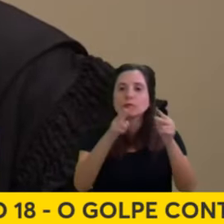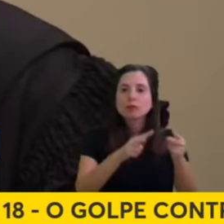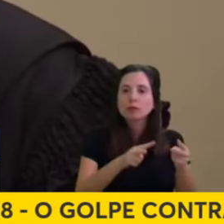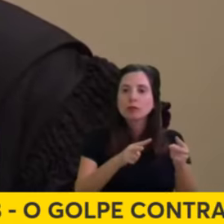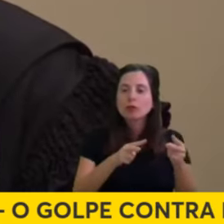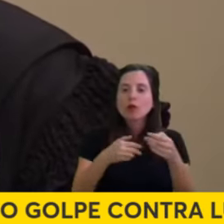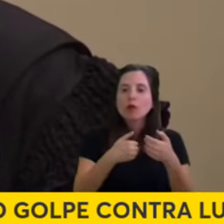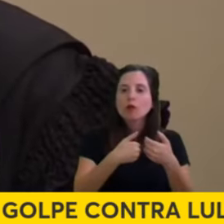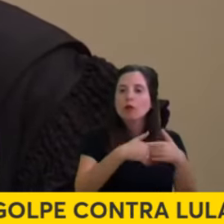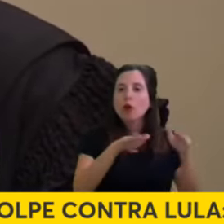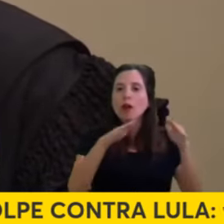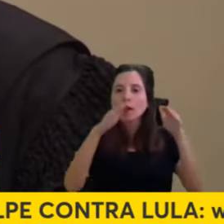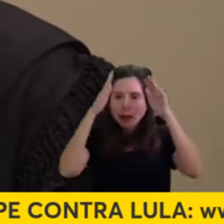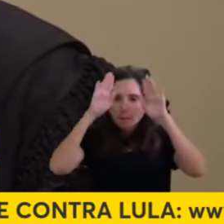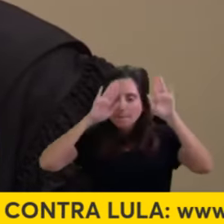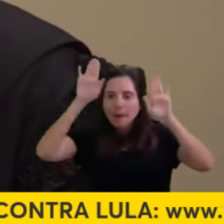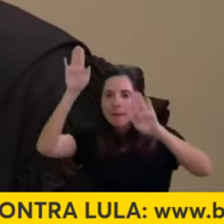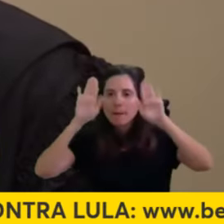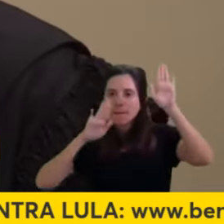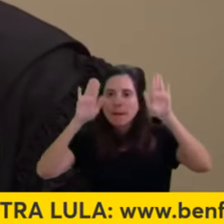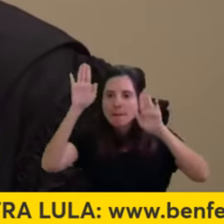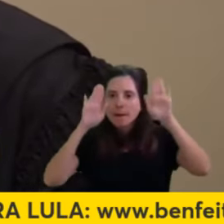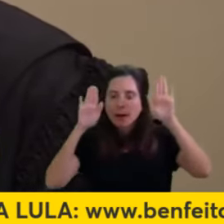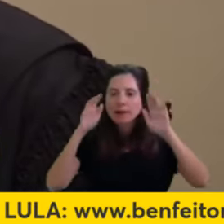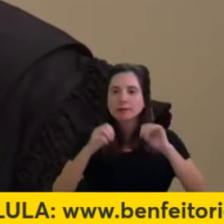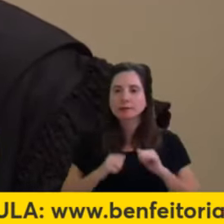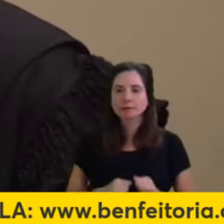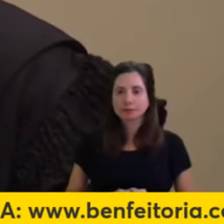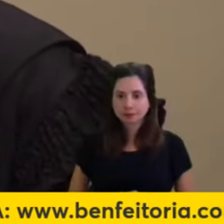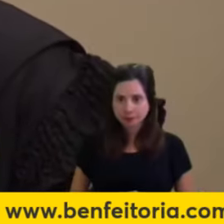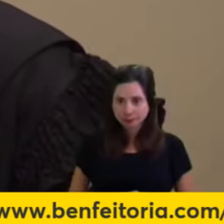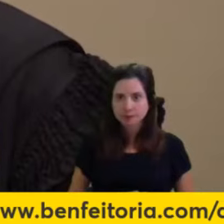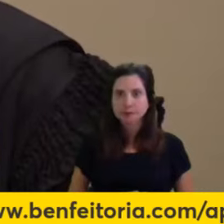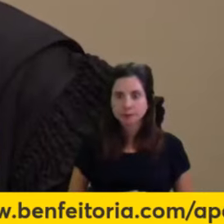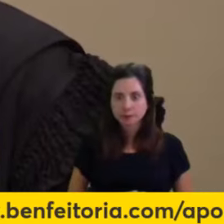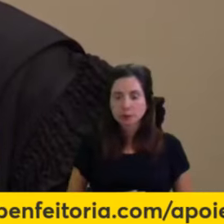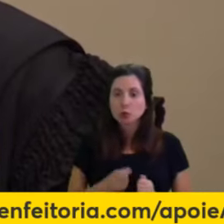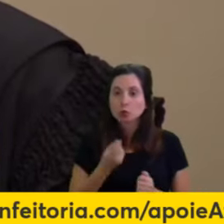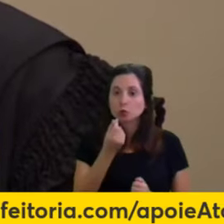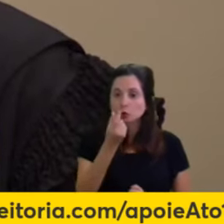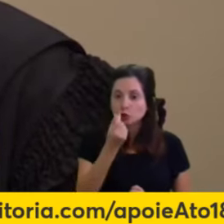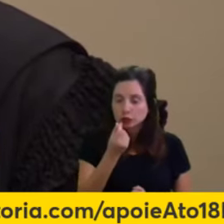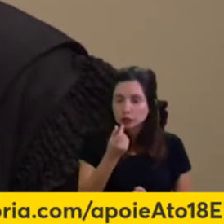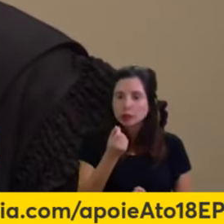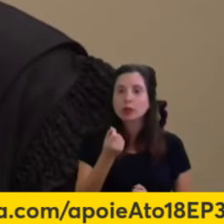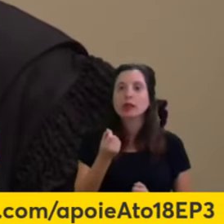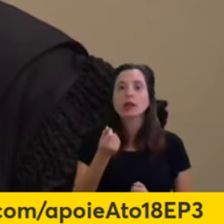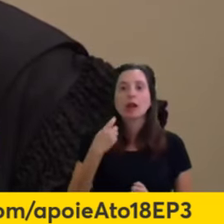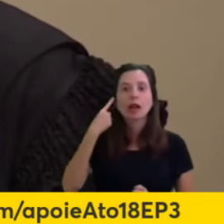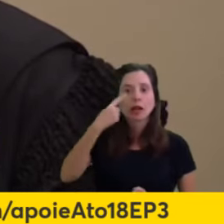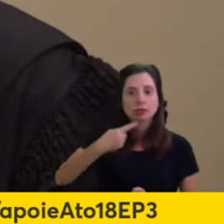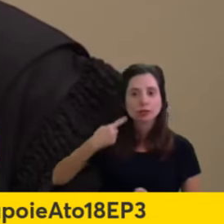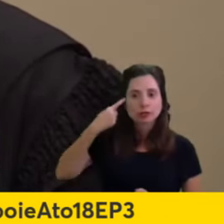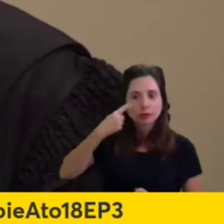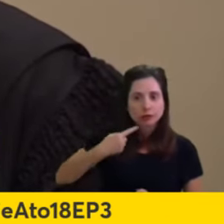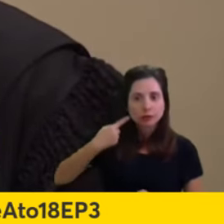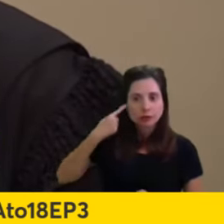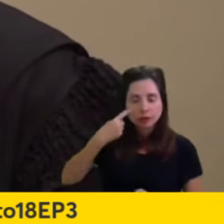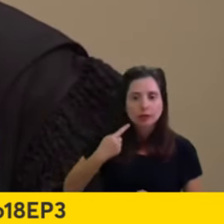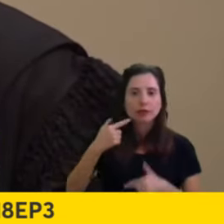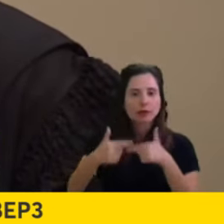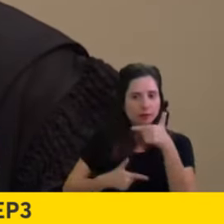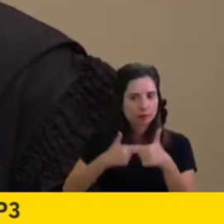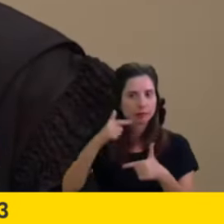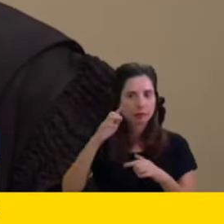Senado que pudesse desafiar o equilíbrio das candidaturas ao revés o Dino afetou Os advogados dos investigados os quais trabalharam na pré-campanha